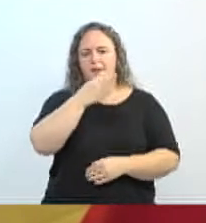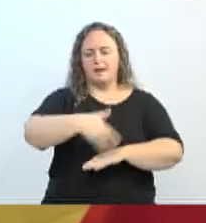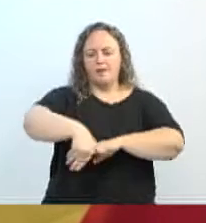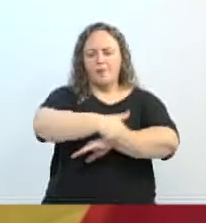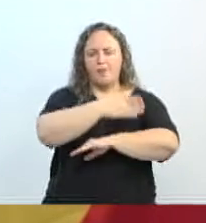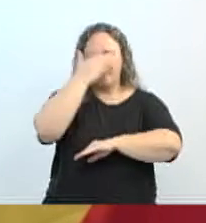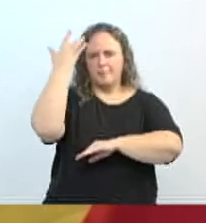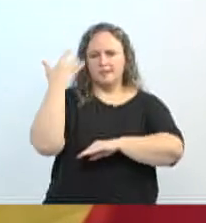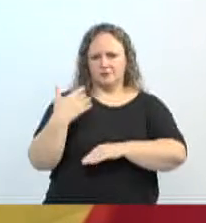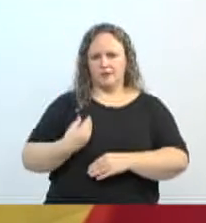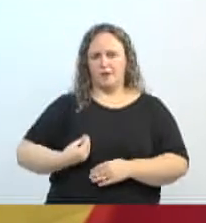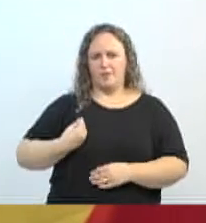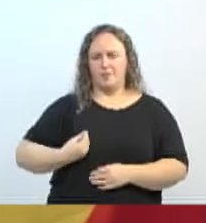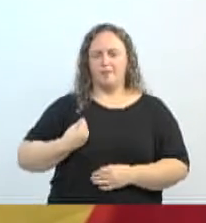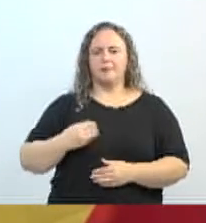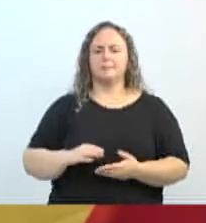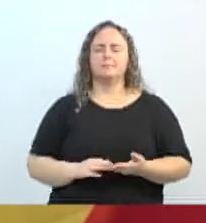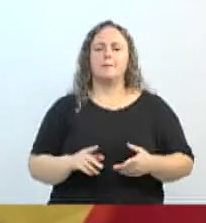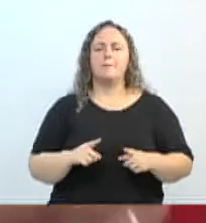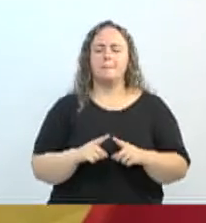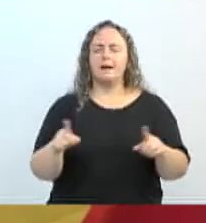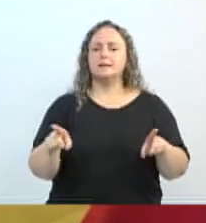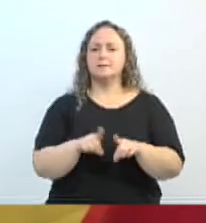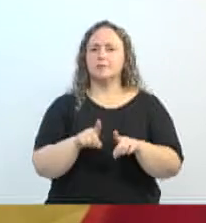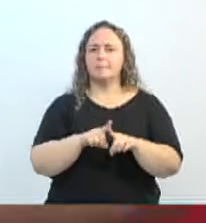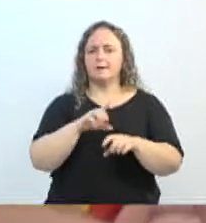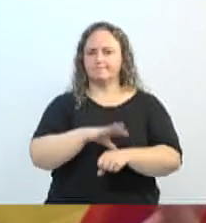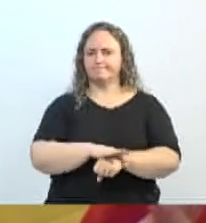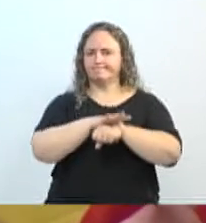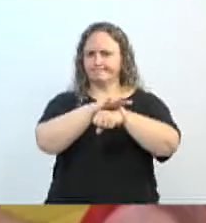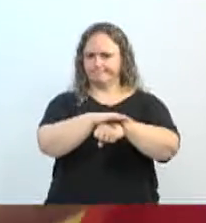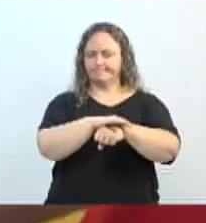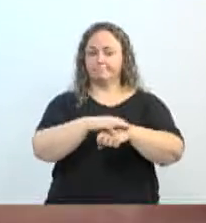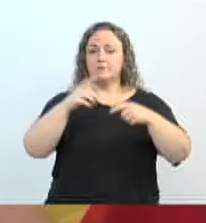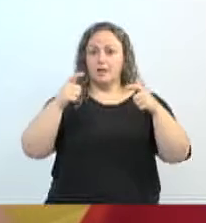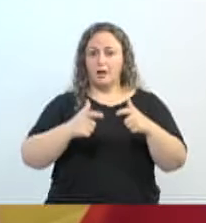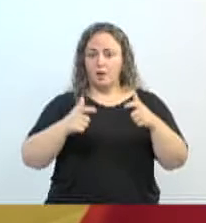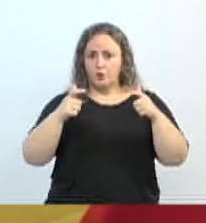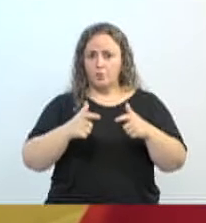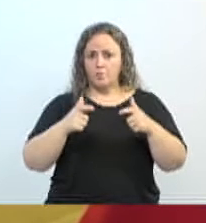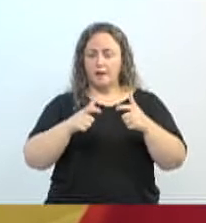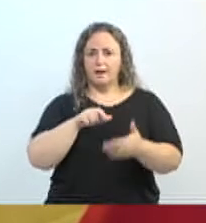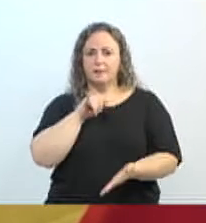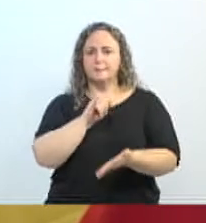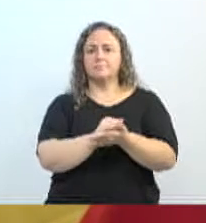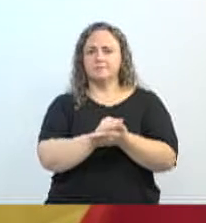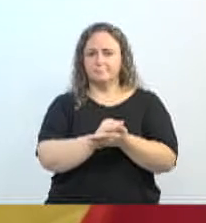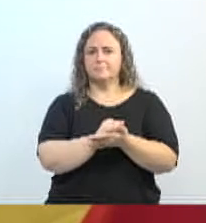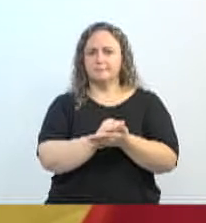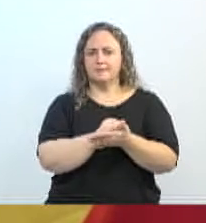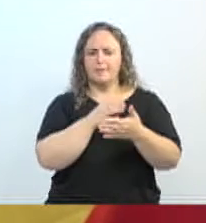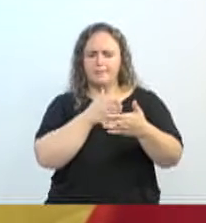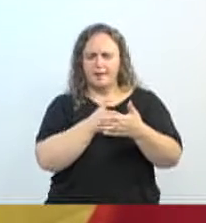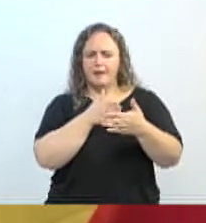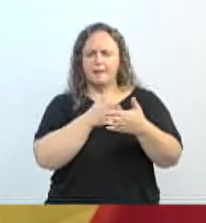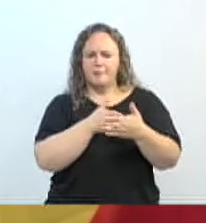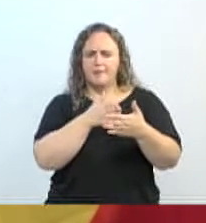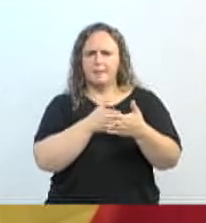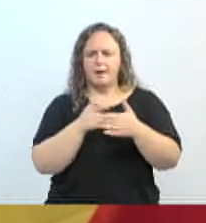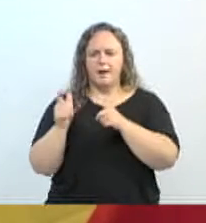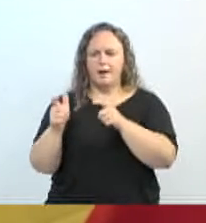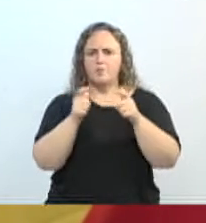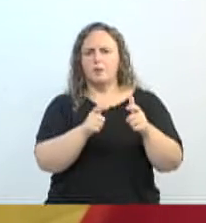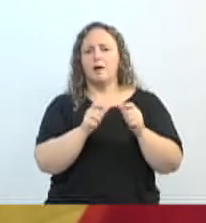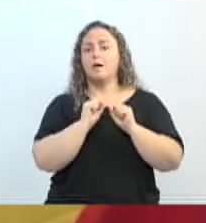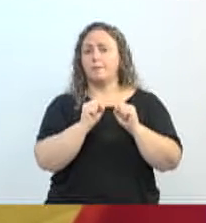lado, garante que estabelecimentos que, por iniciativa própria, quiserem, implementem restrições à entrada de clientes no seu